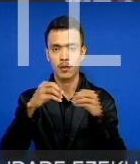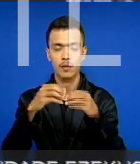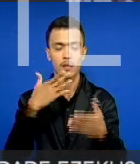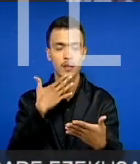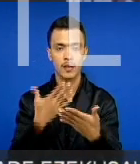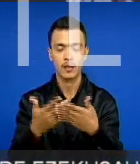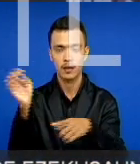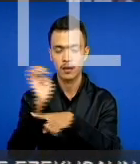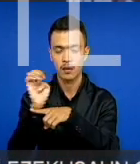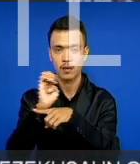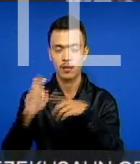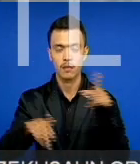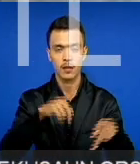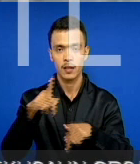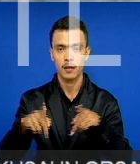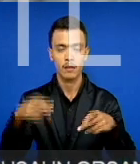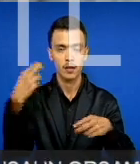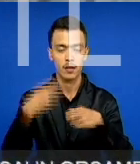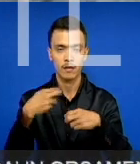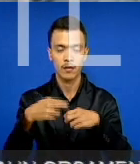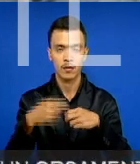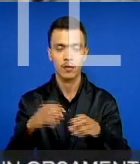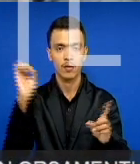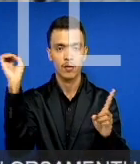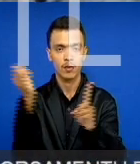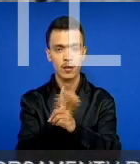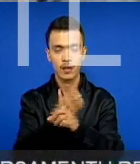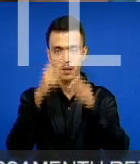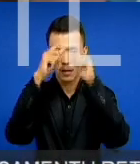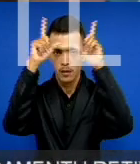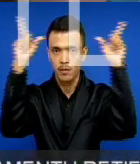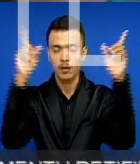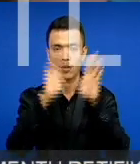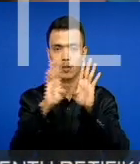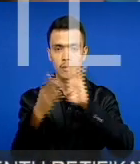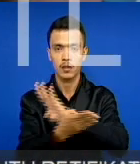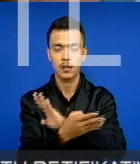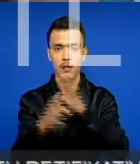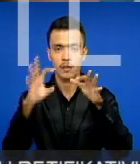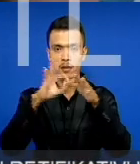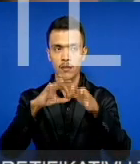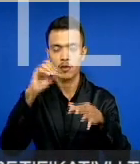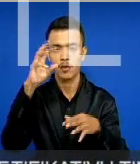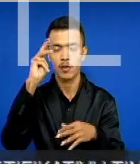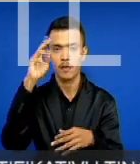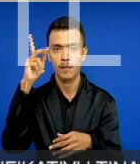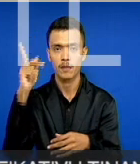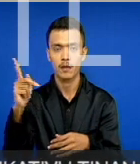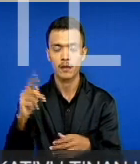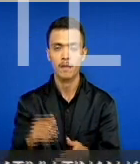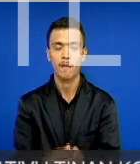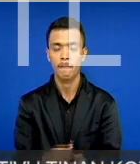economia, recurso humano, desafio da oportunidade Timor-Leste sem membro Organização Comércio Mundial.